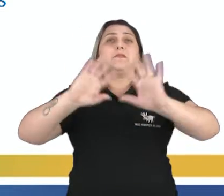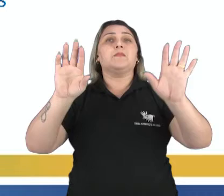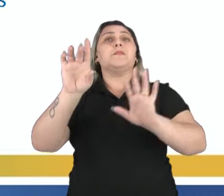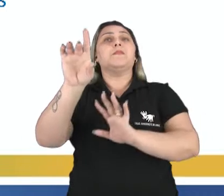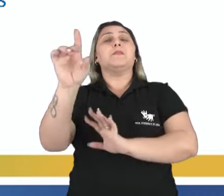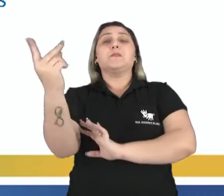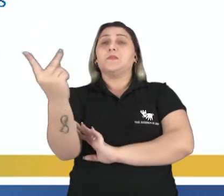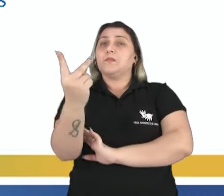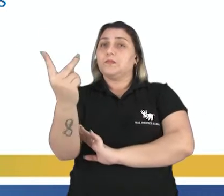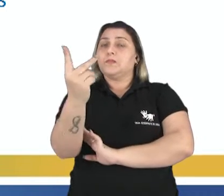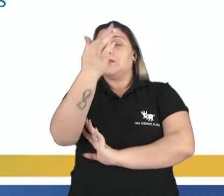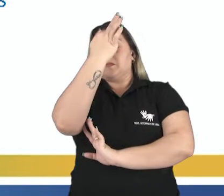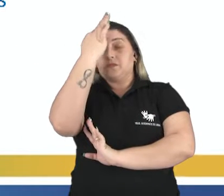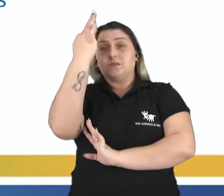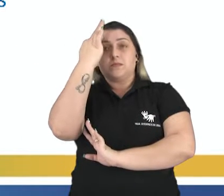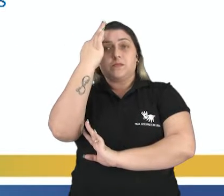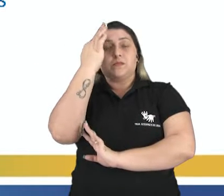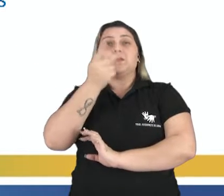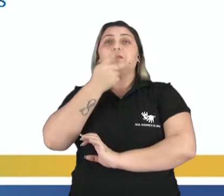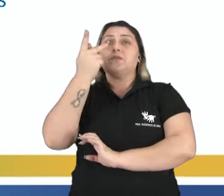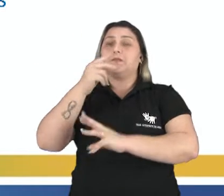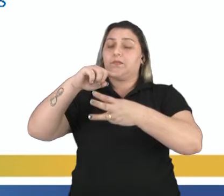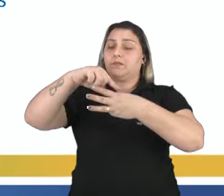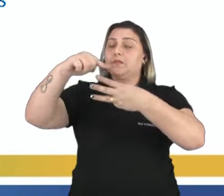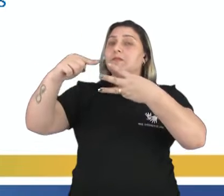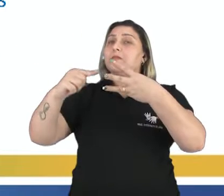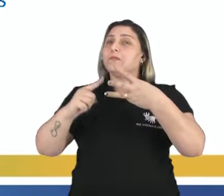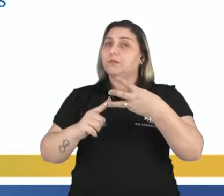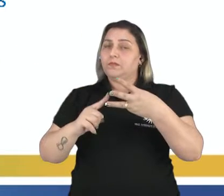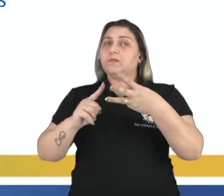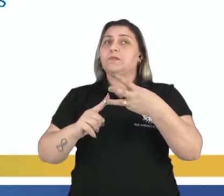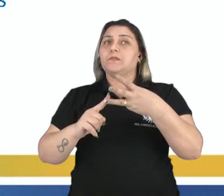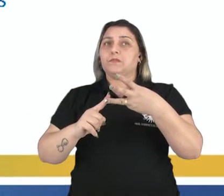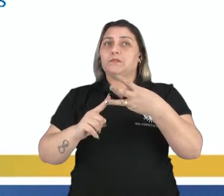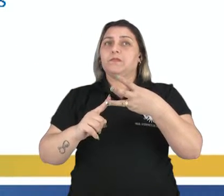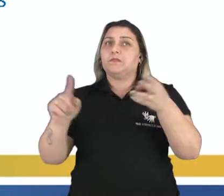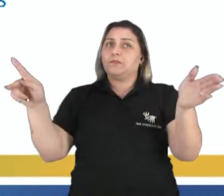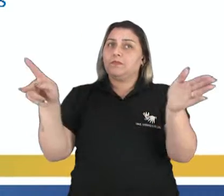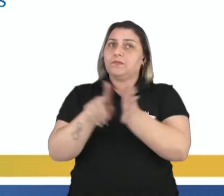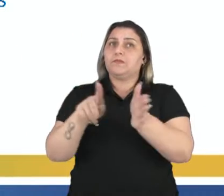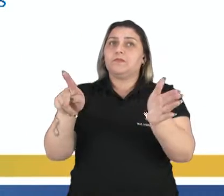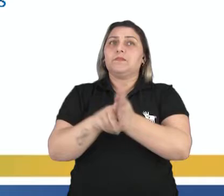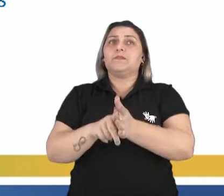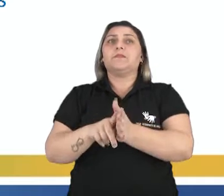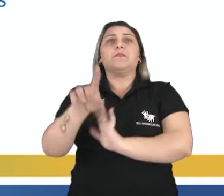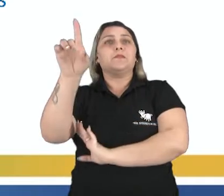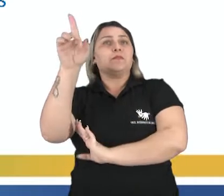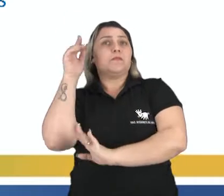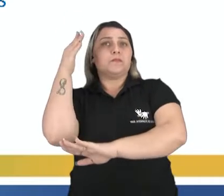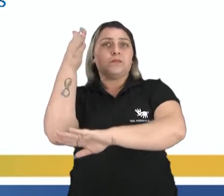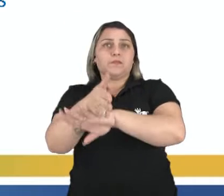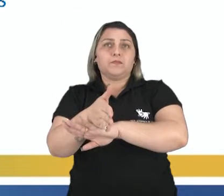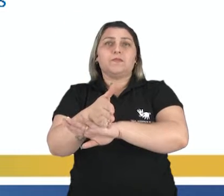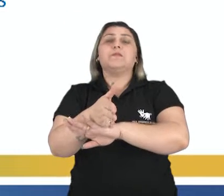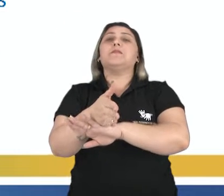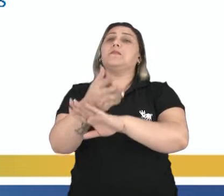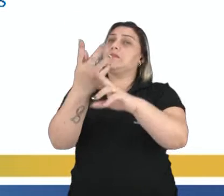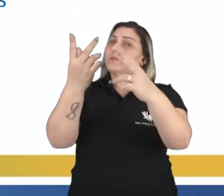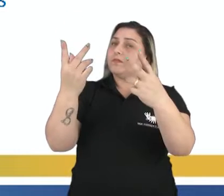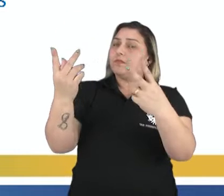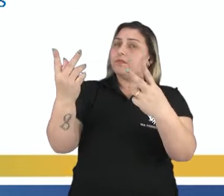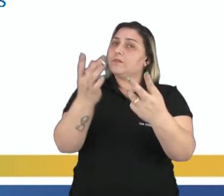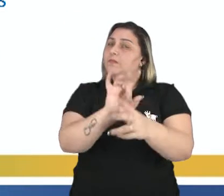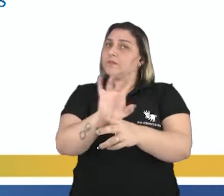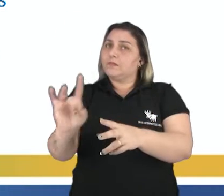e Guattari afirmam claramente as 3 vias são específicas, tão direta uma com a